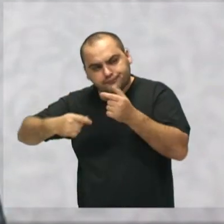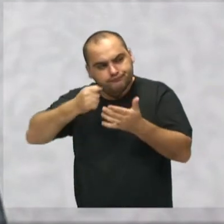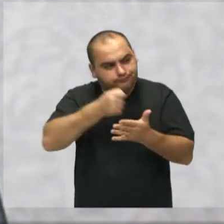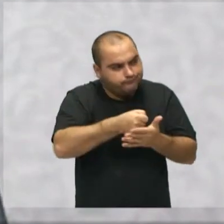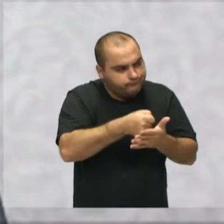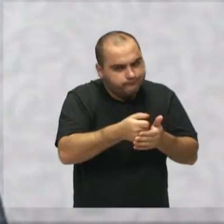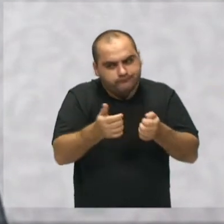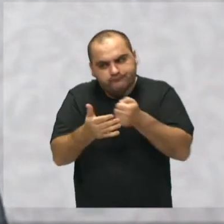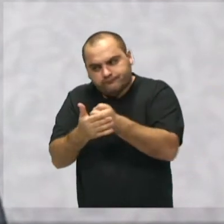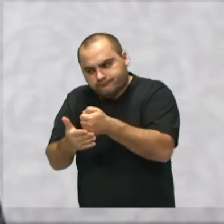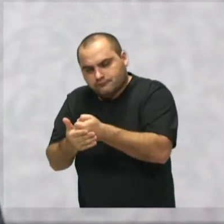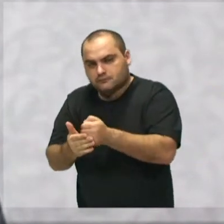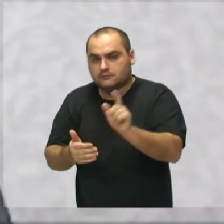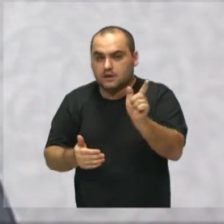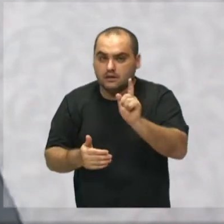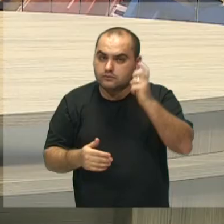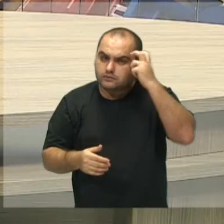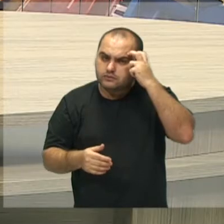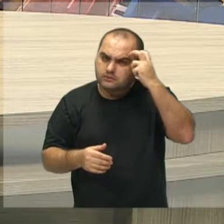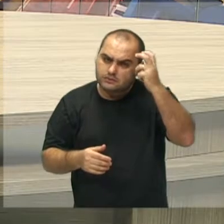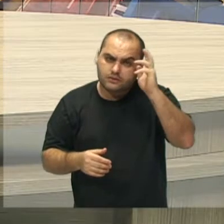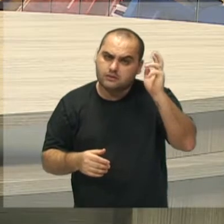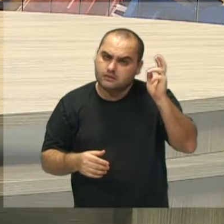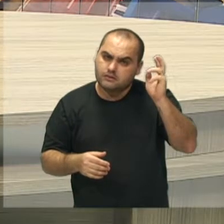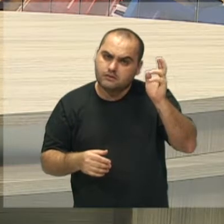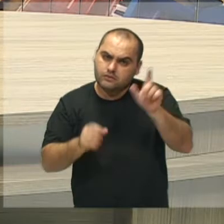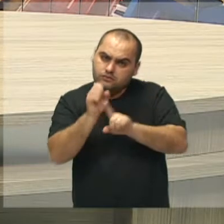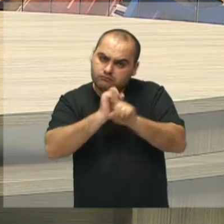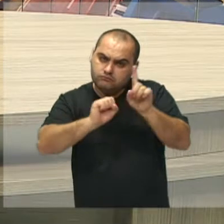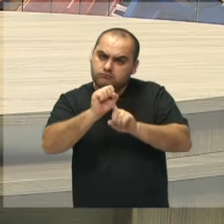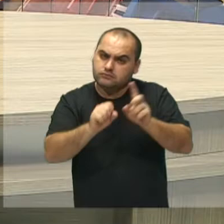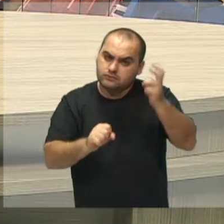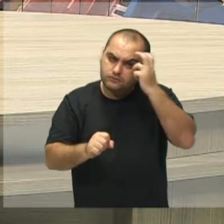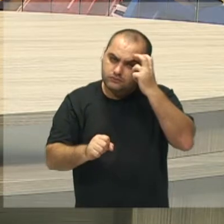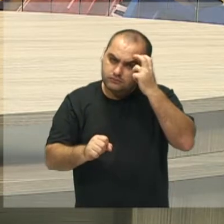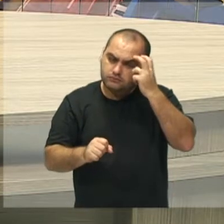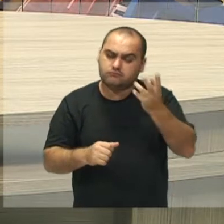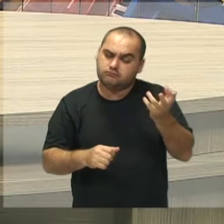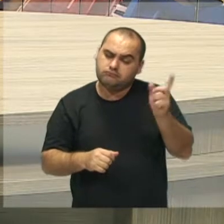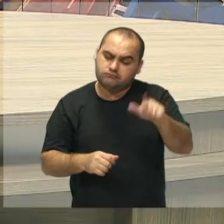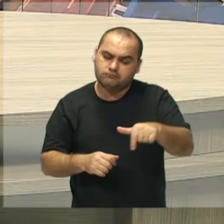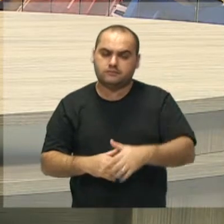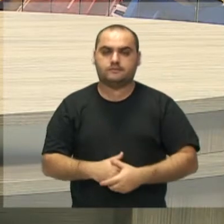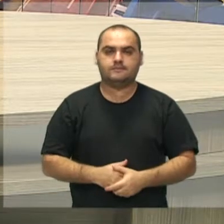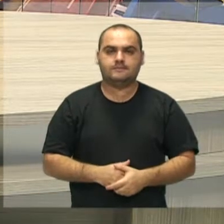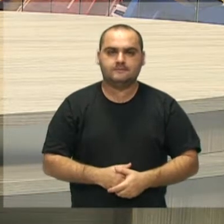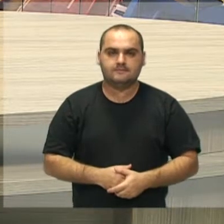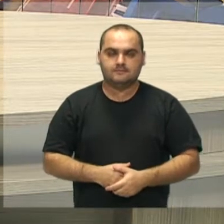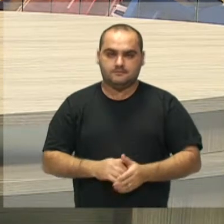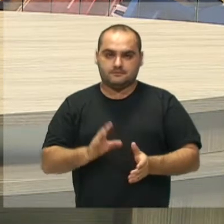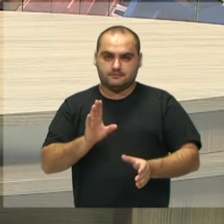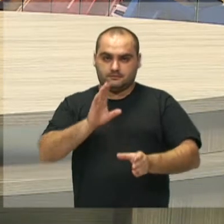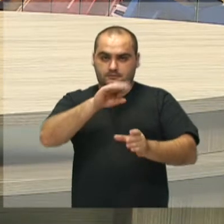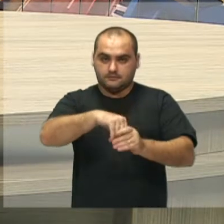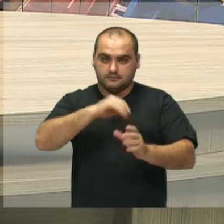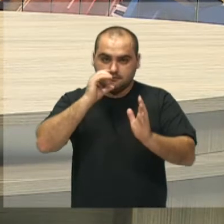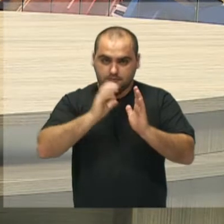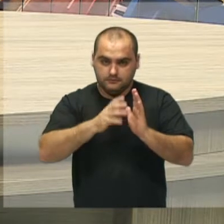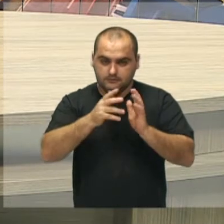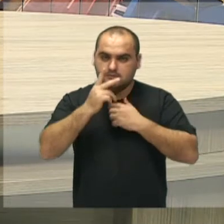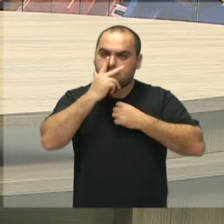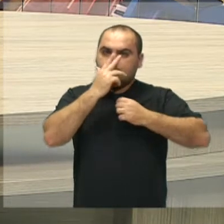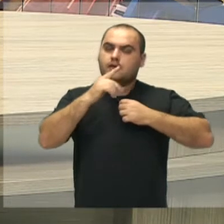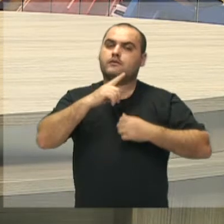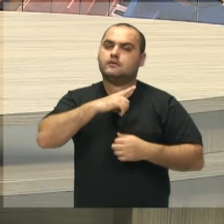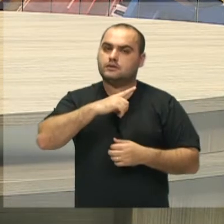é culturalmente racista. Essas pautas vão entrar em jogo. Então, também, dentro dos partidos, nós devemos ter uma